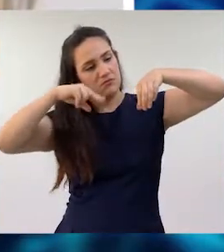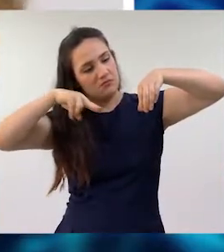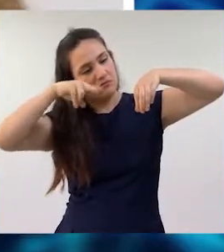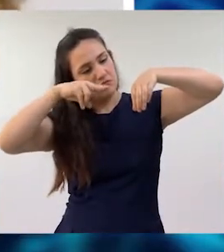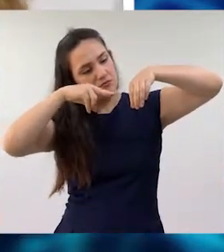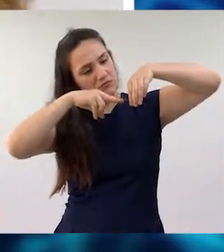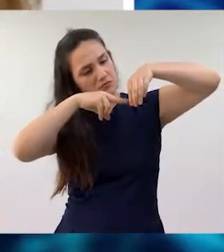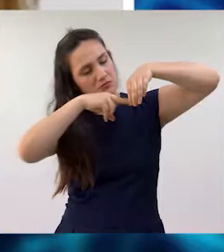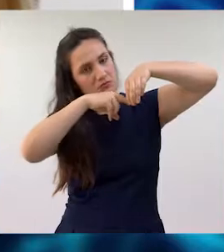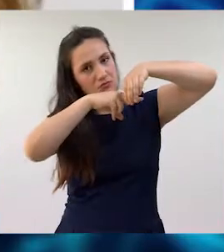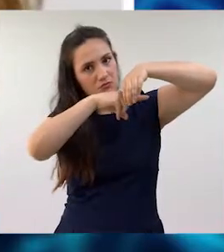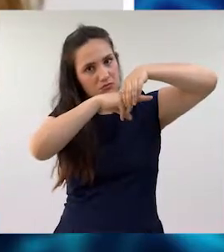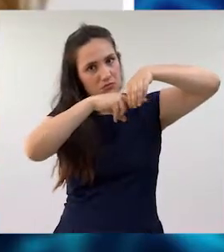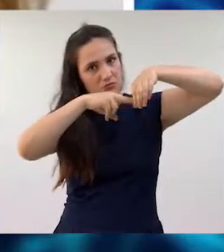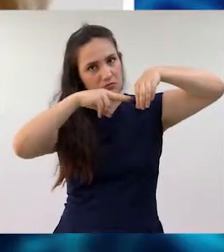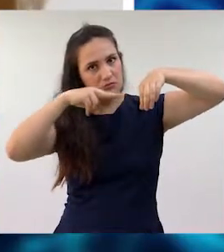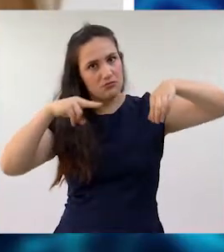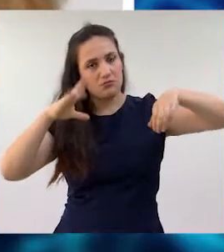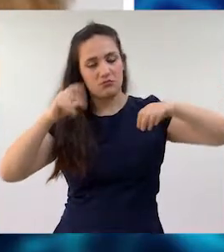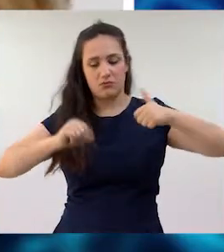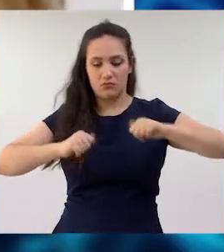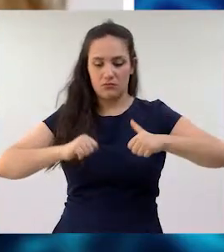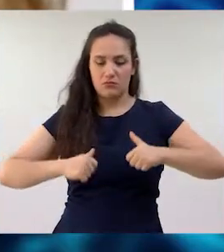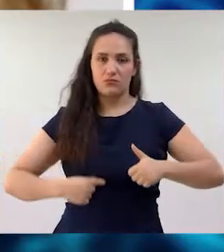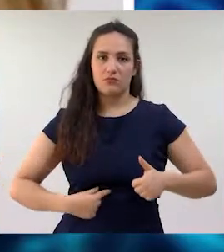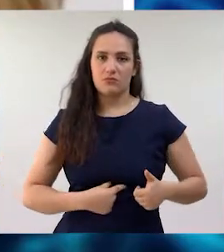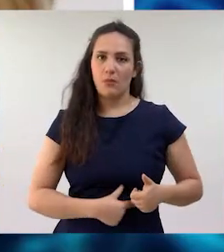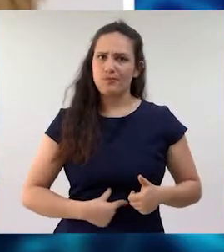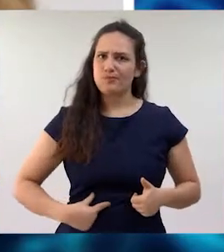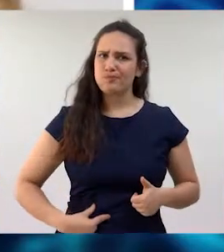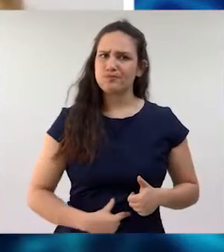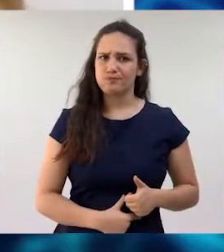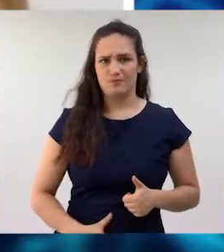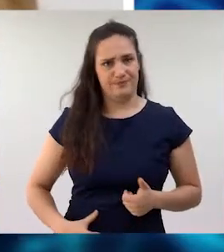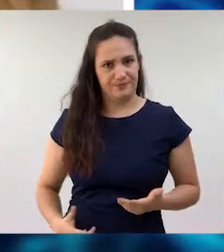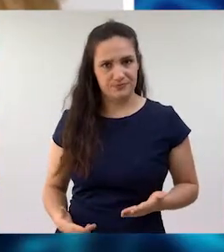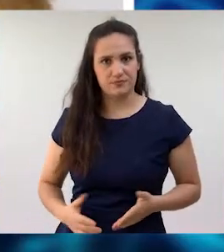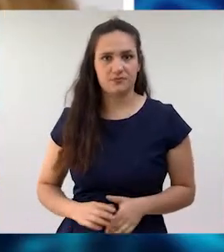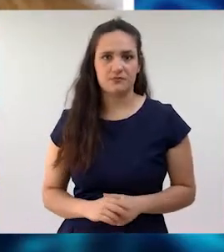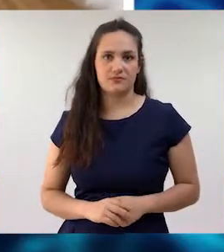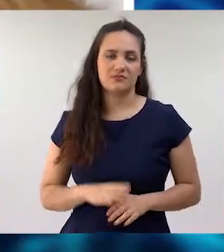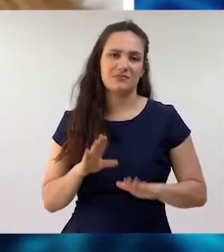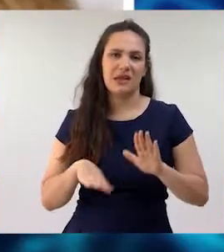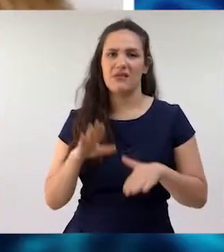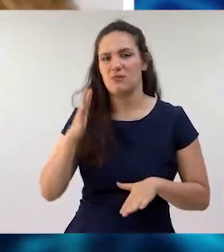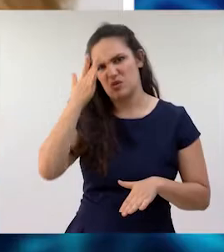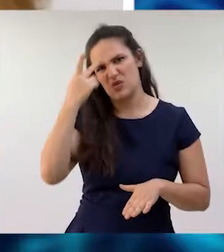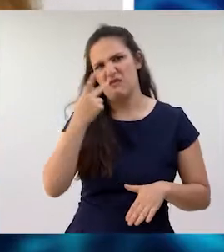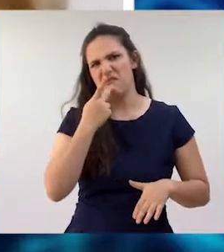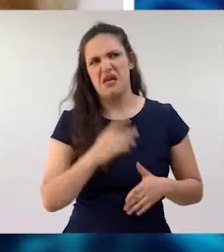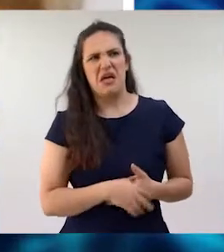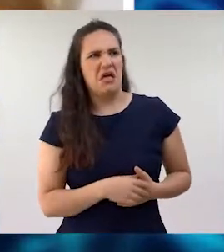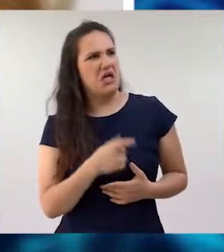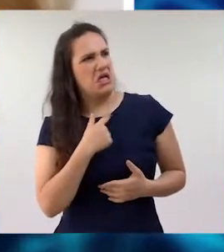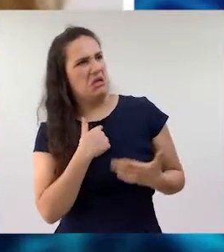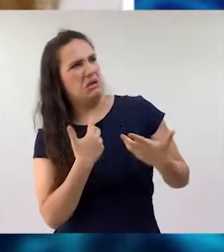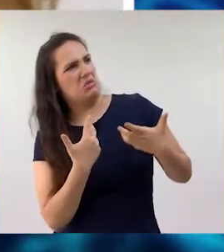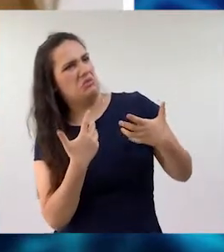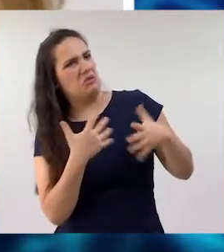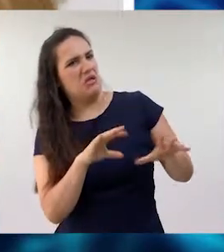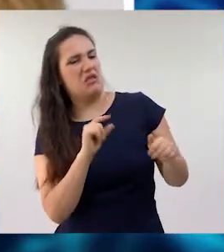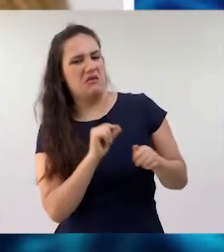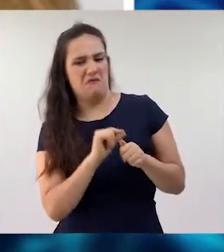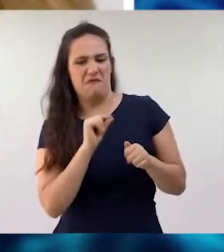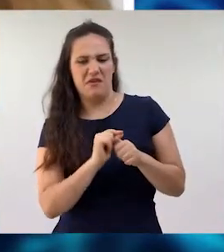entra lá numa máquina e ela avalia o intestino. Então, muita gente pensa, opa, eu não vou, para que eu vou fazer